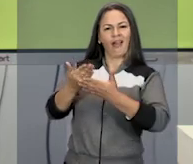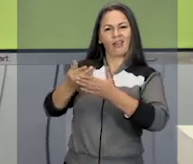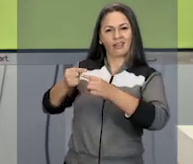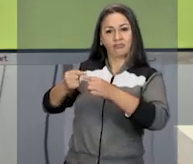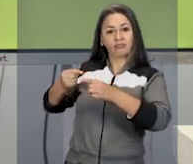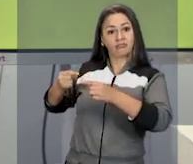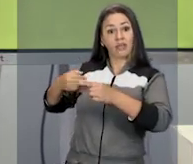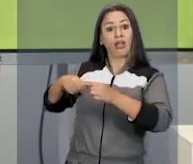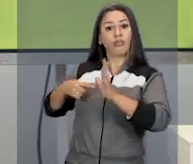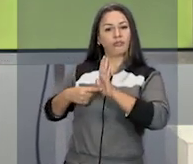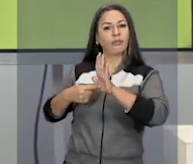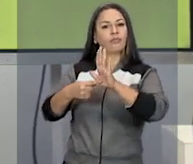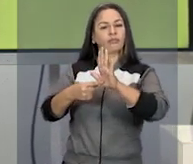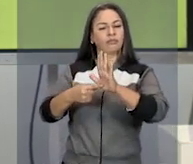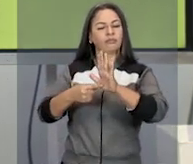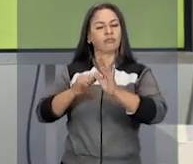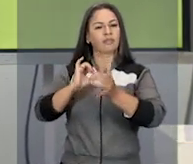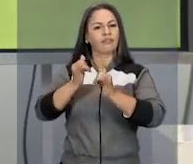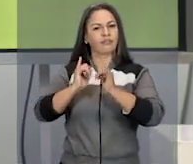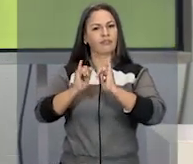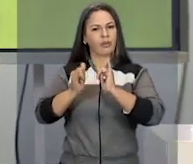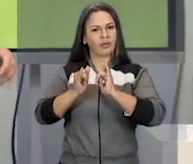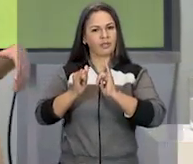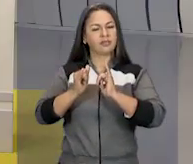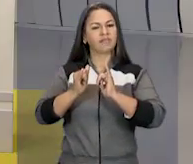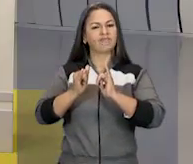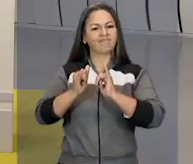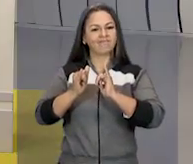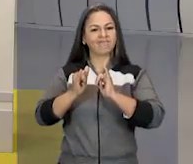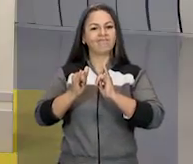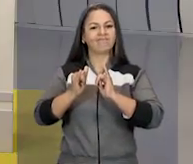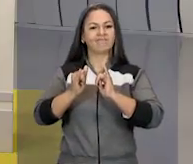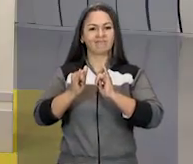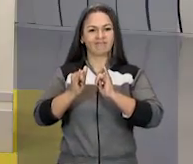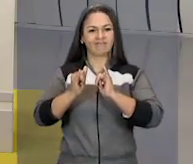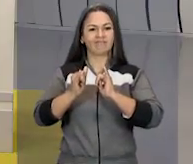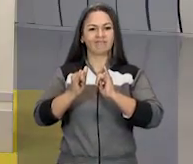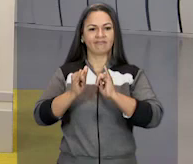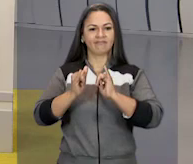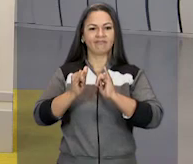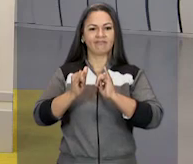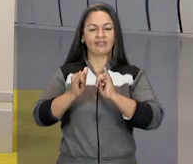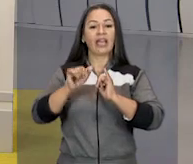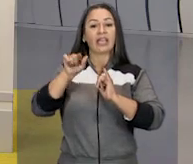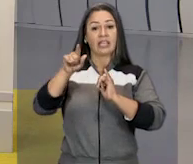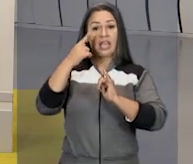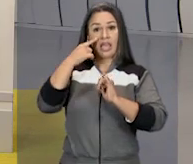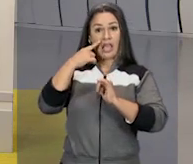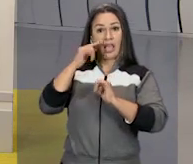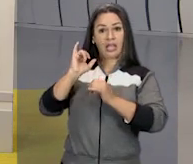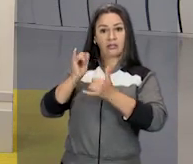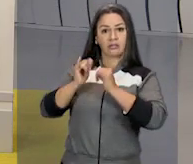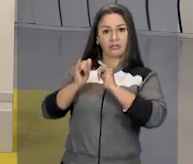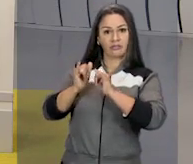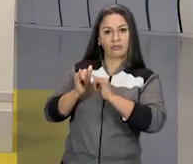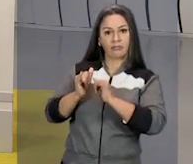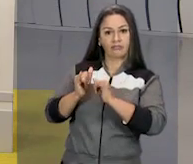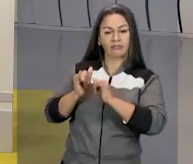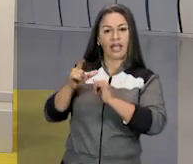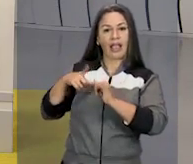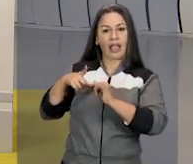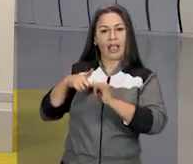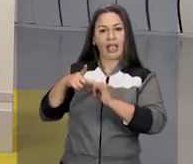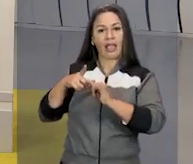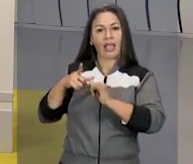aqui alguns dados, e eu gostaria de lembrá-los sempre, eu sempre vou falar isso, que os dados eles não são elementos